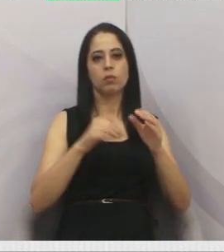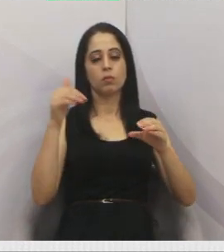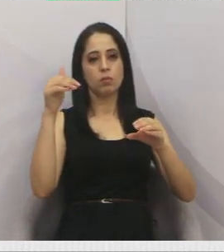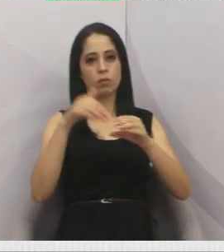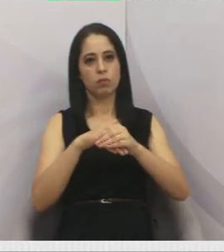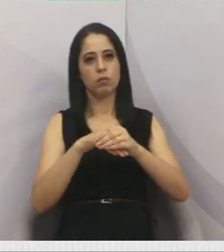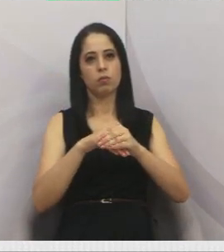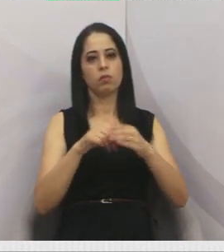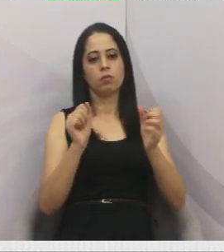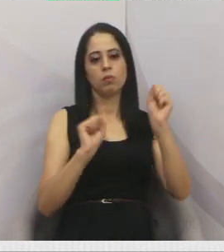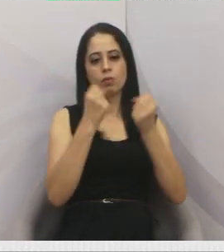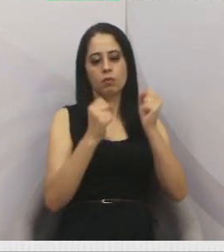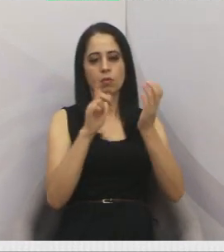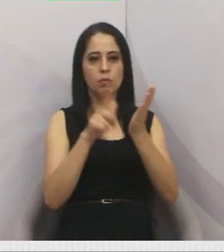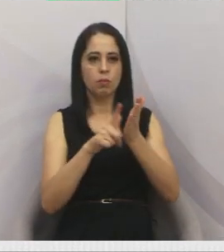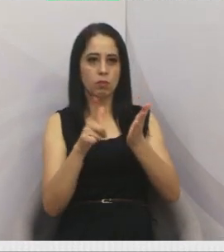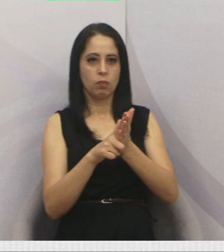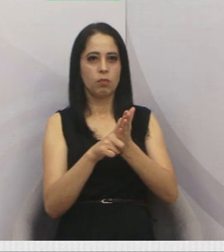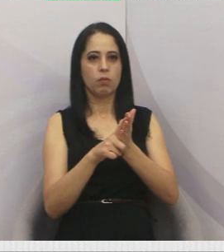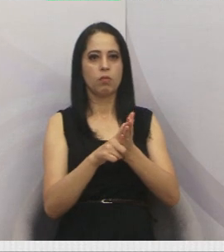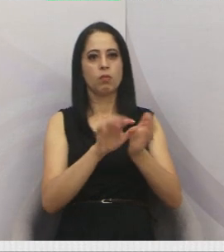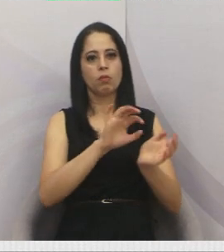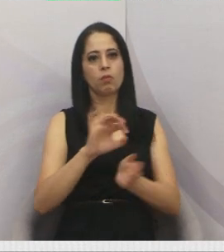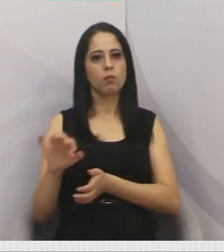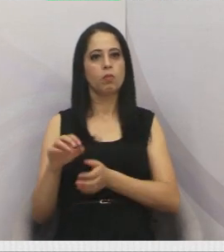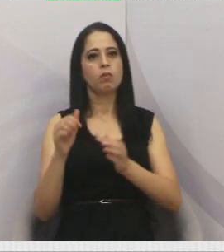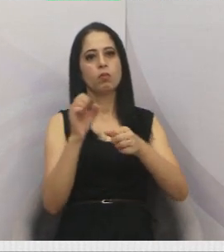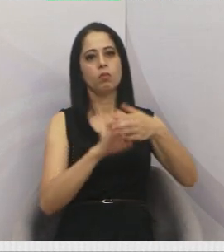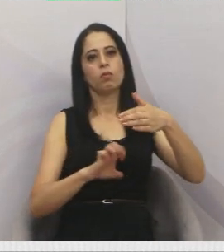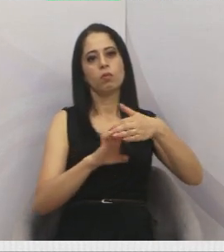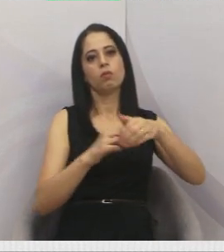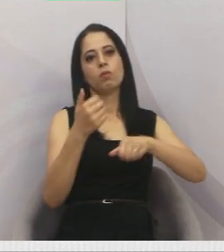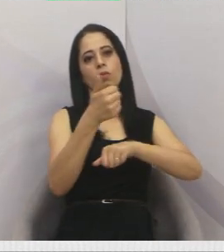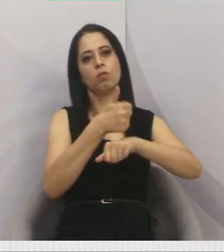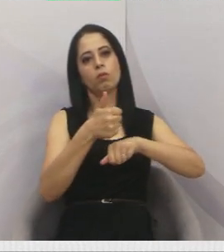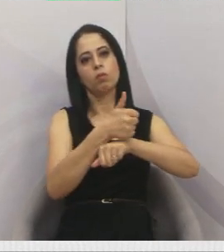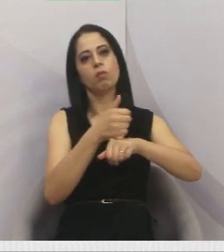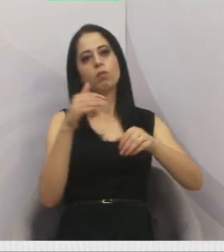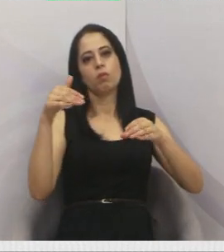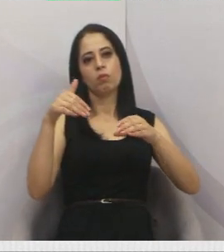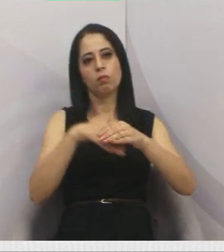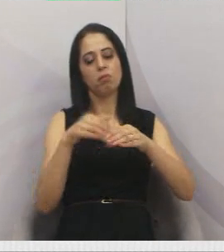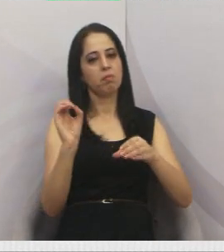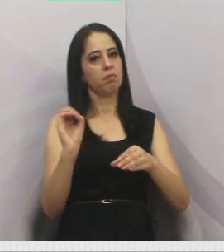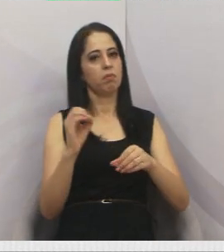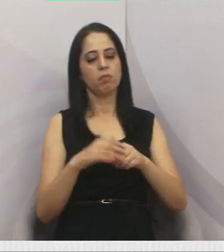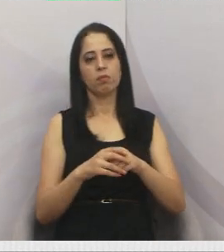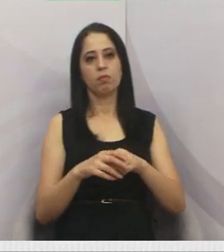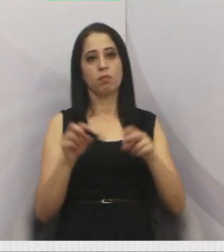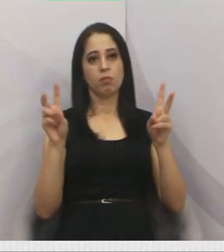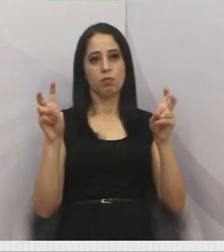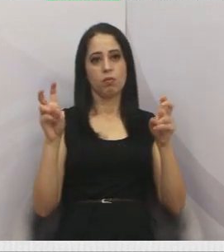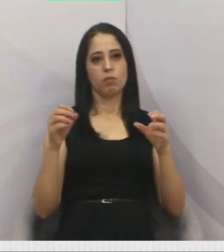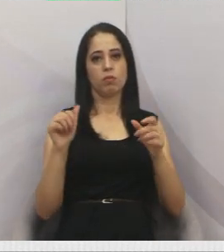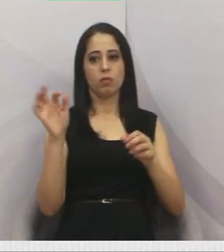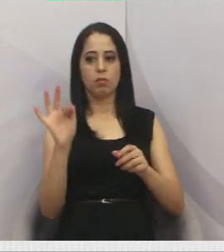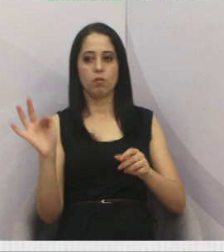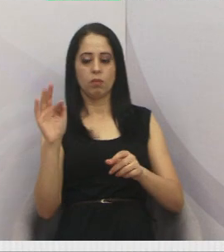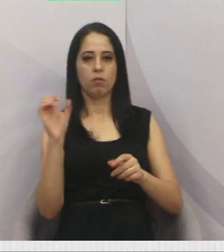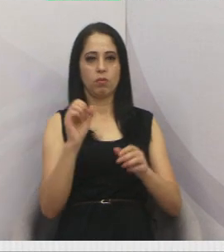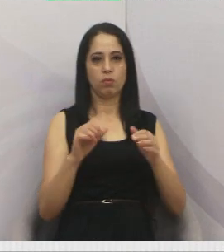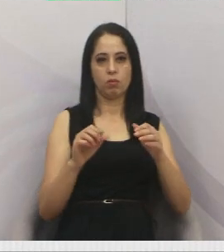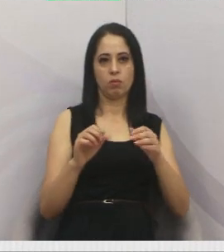para Sindicato dos Papeleiros. Segmento Empresas e Entidades Profissionais, voto em branco. Segmento Entidades Acadêmicas, voto em